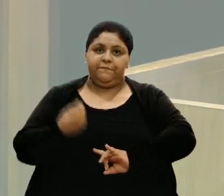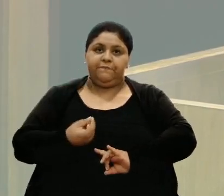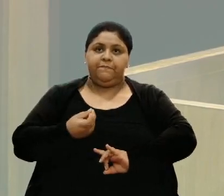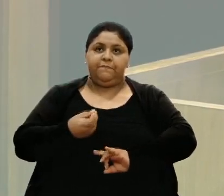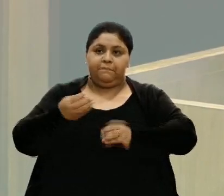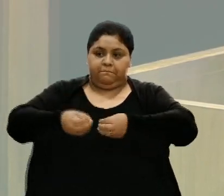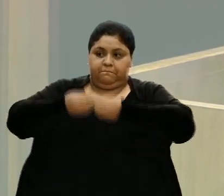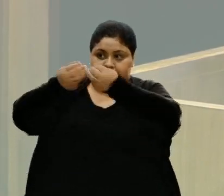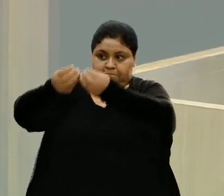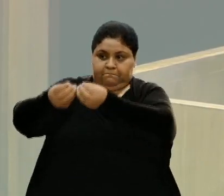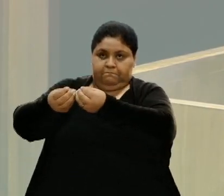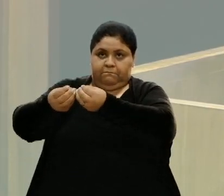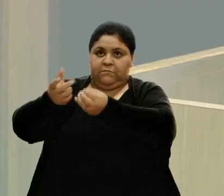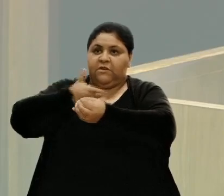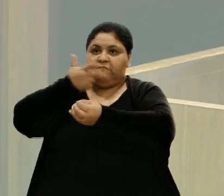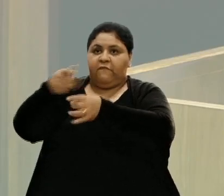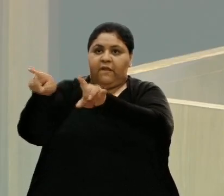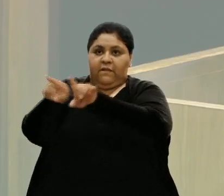esse espaço.